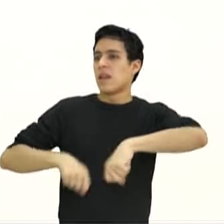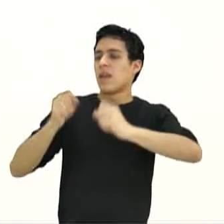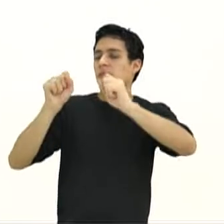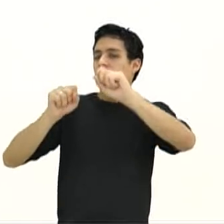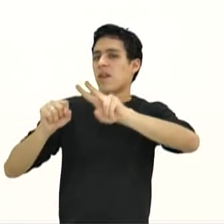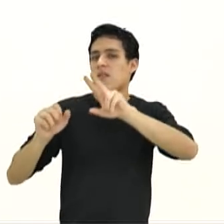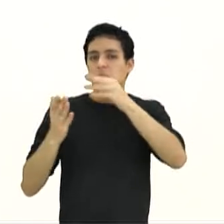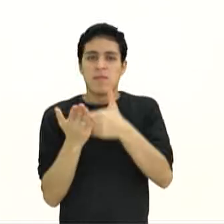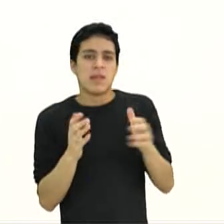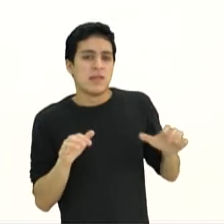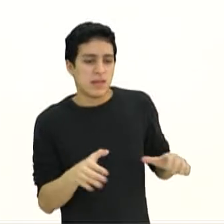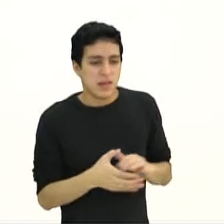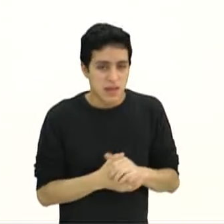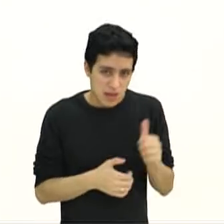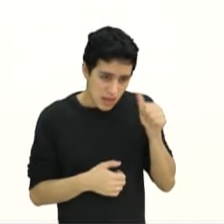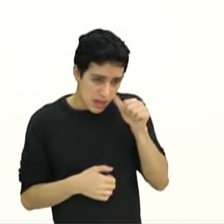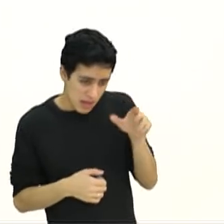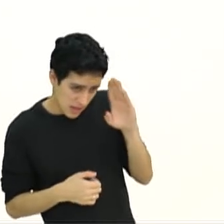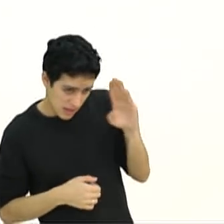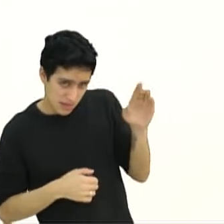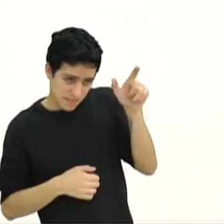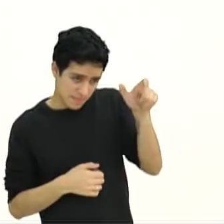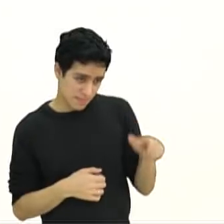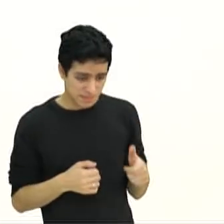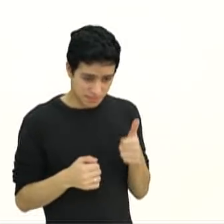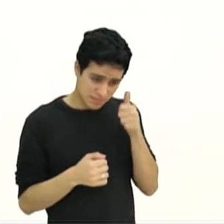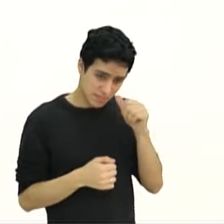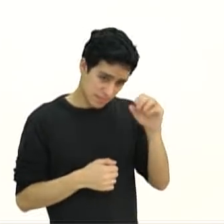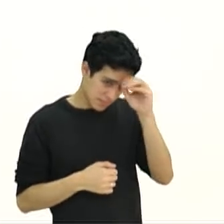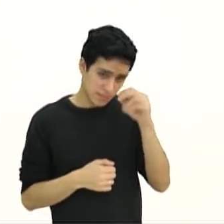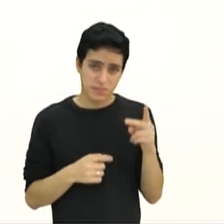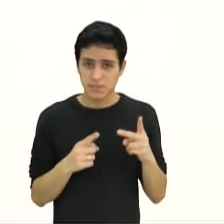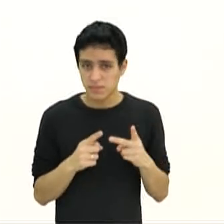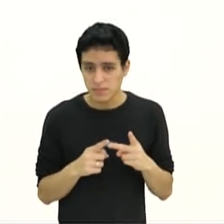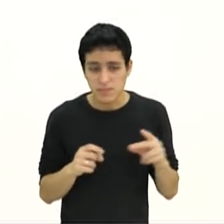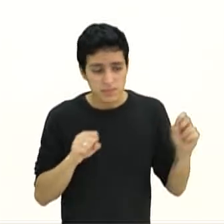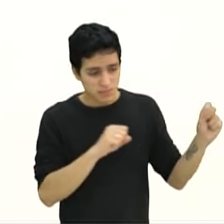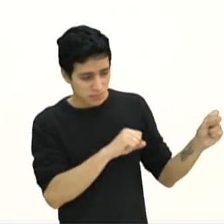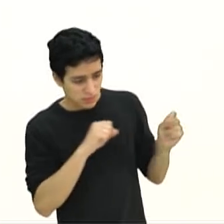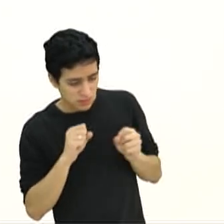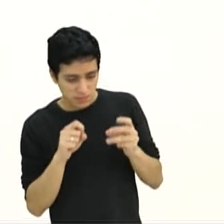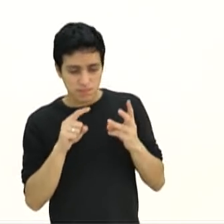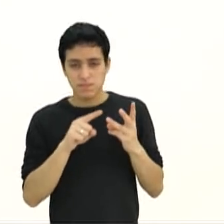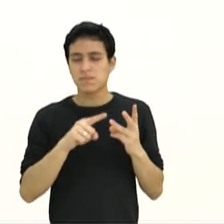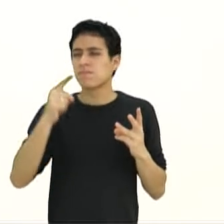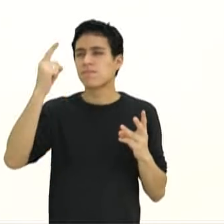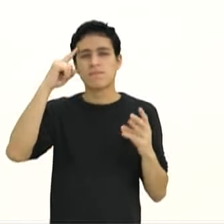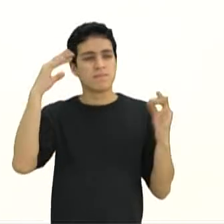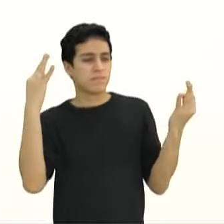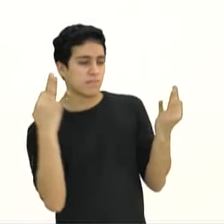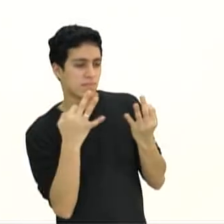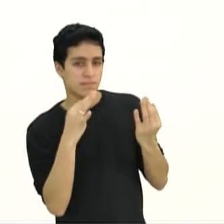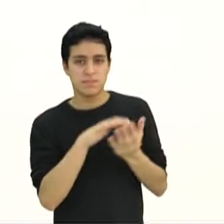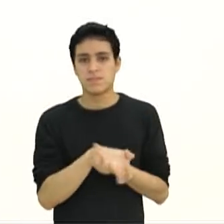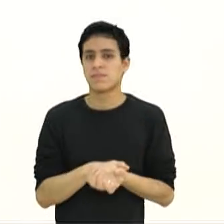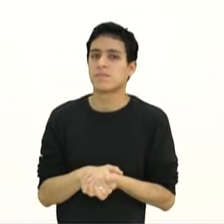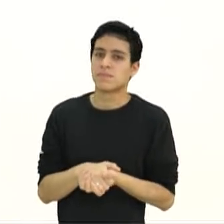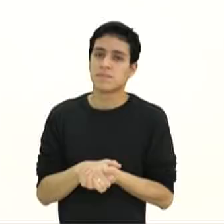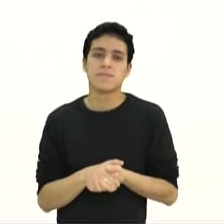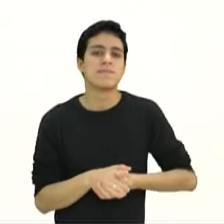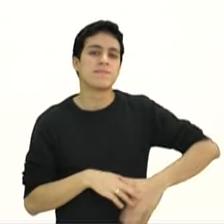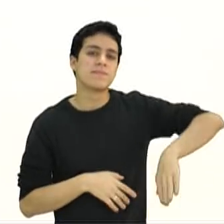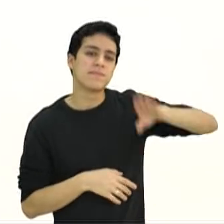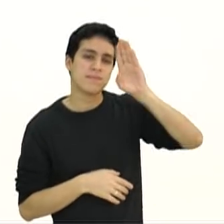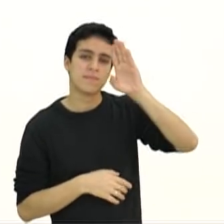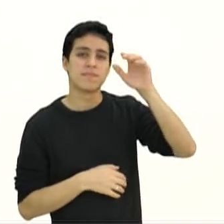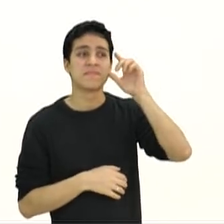A personagem principal é, ao mesmo tempo, inocente, poderosa e idealizada, e,